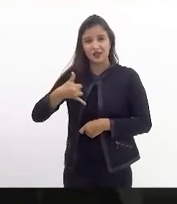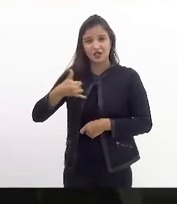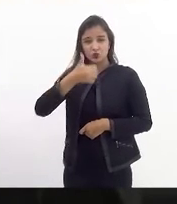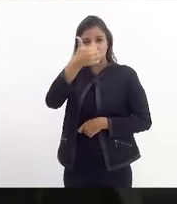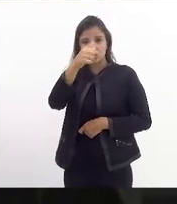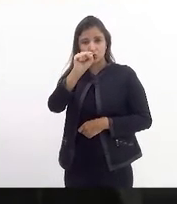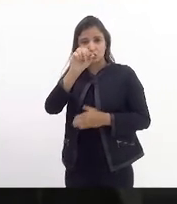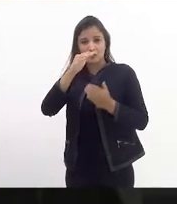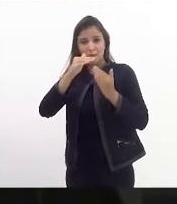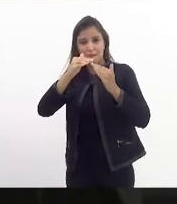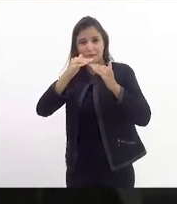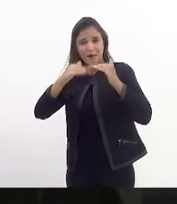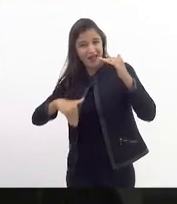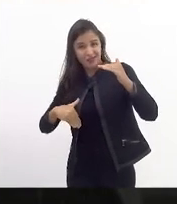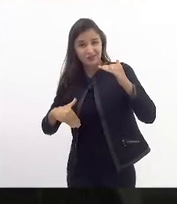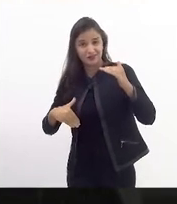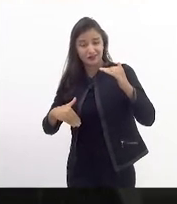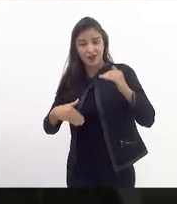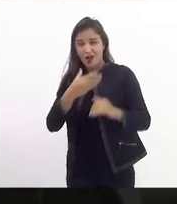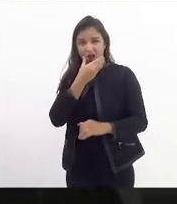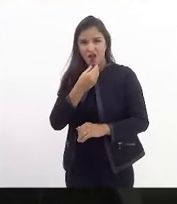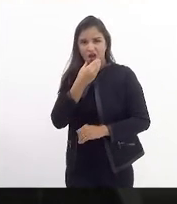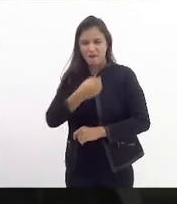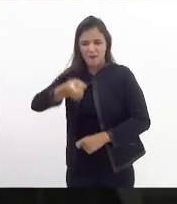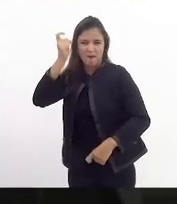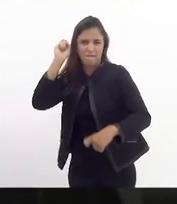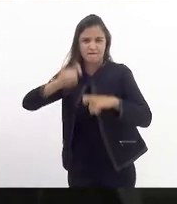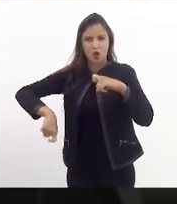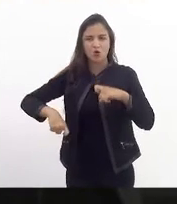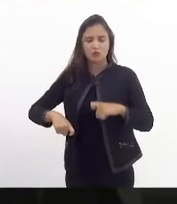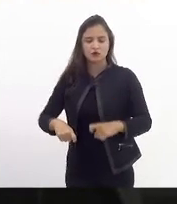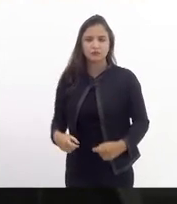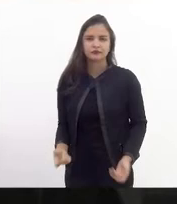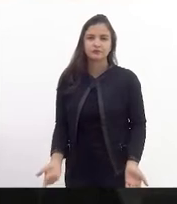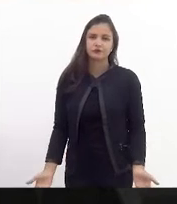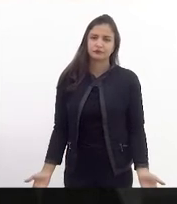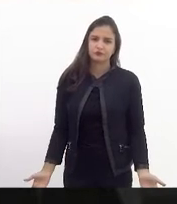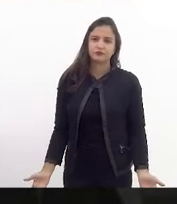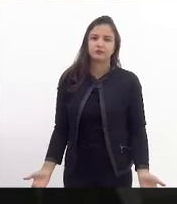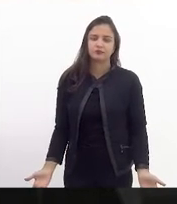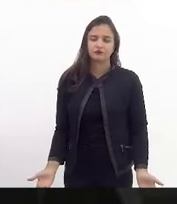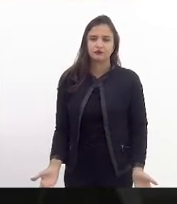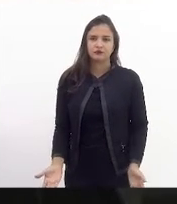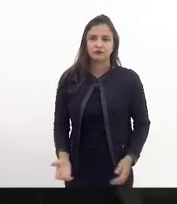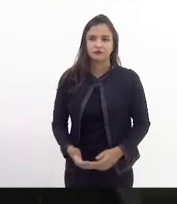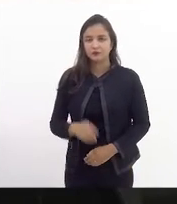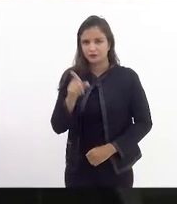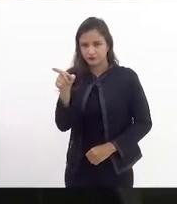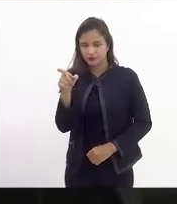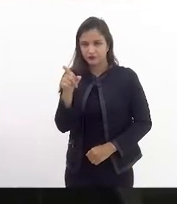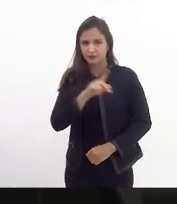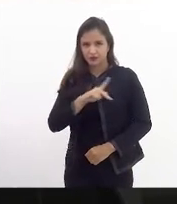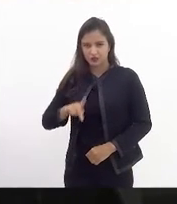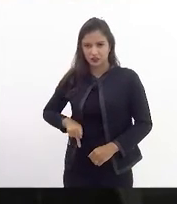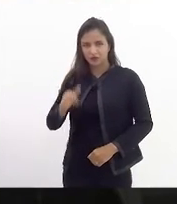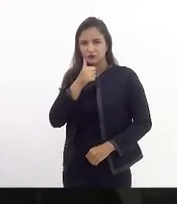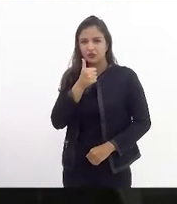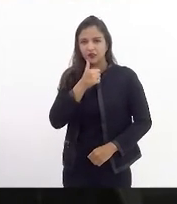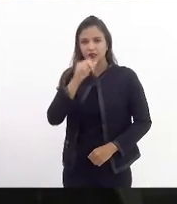de idade. Coisa, deputada Tia Ju, que Vossa Excelência sempre está muito